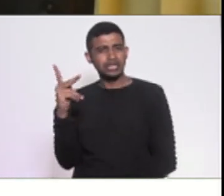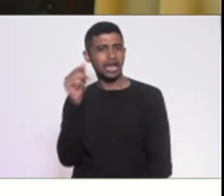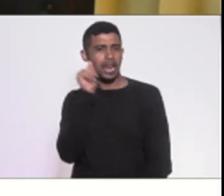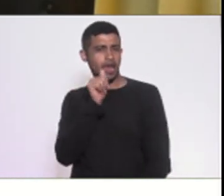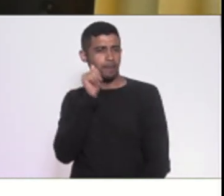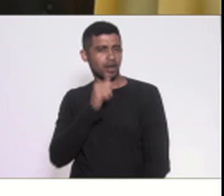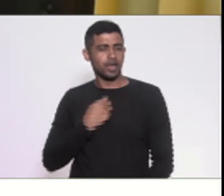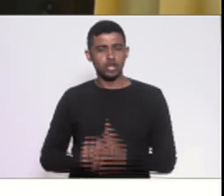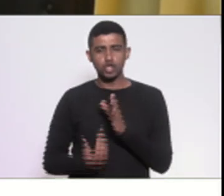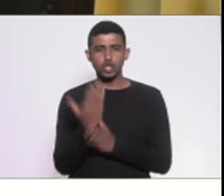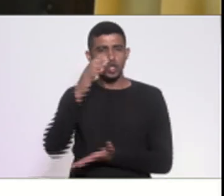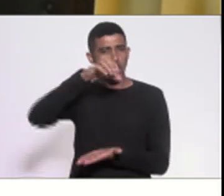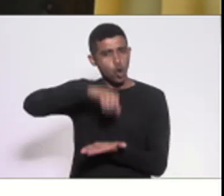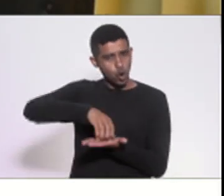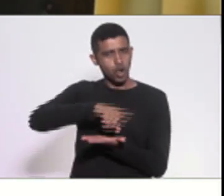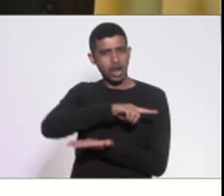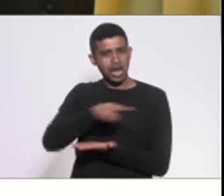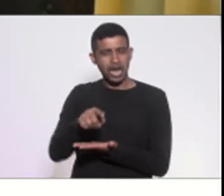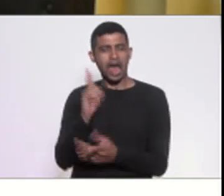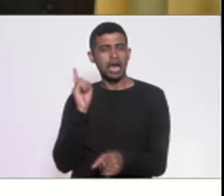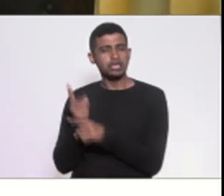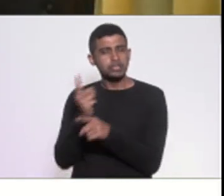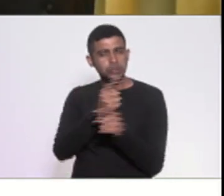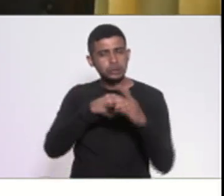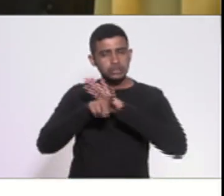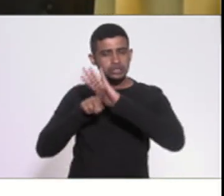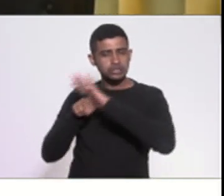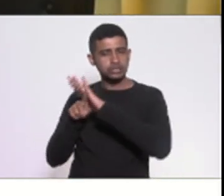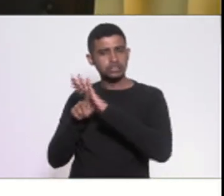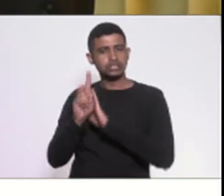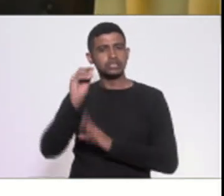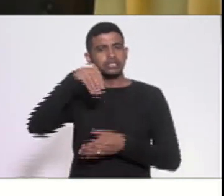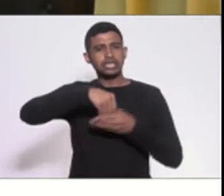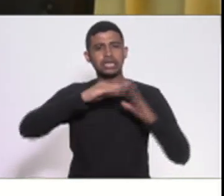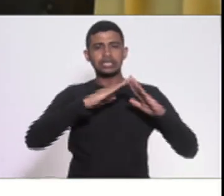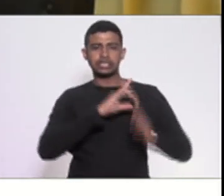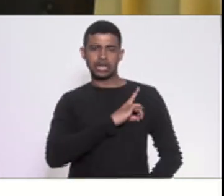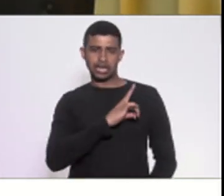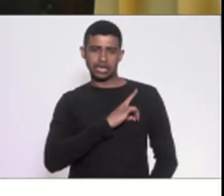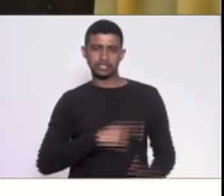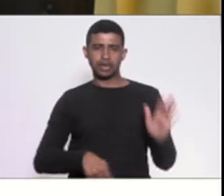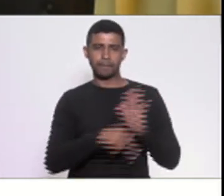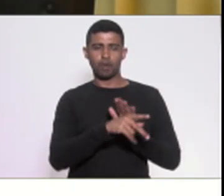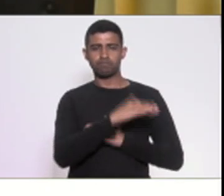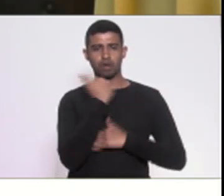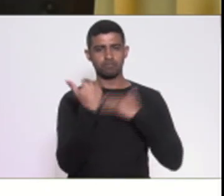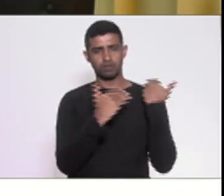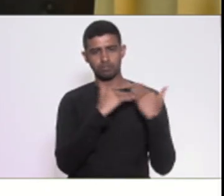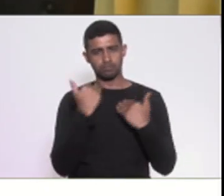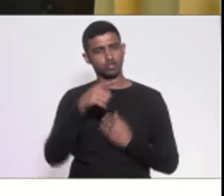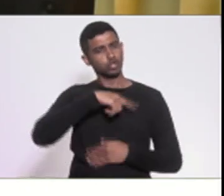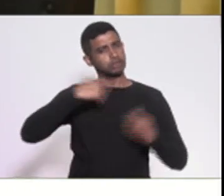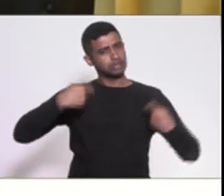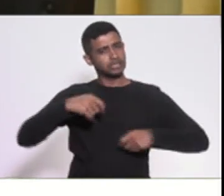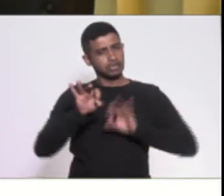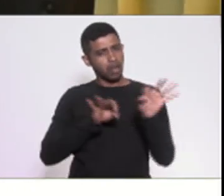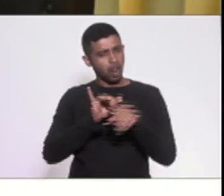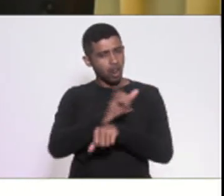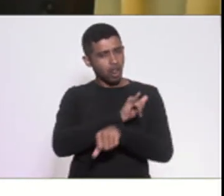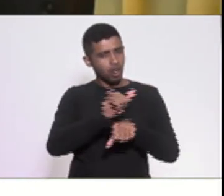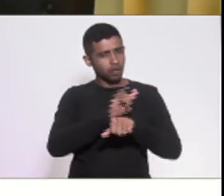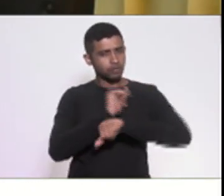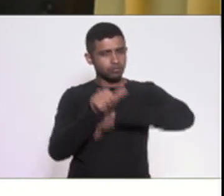de investigação dos feminicídios dentro da Delegacia de Homicídios. É preciso aprimorar os procedimentos de